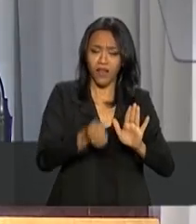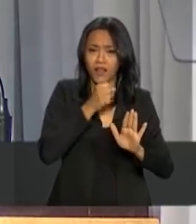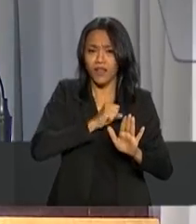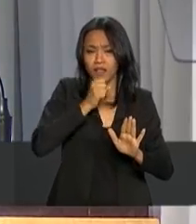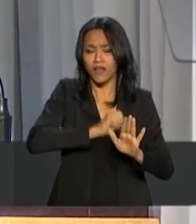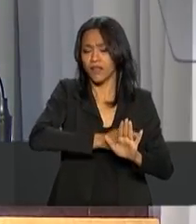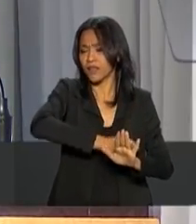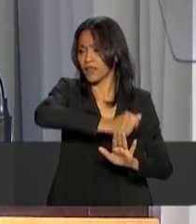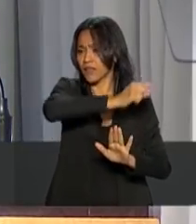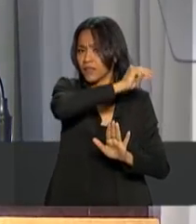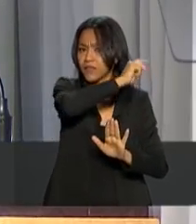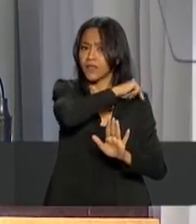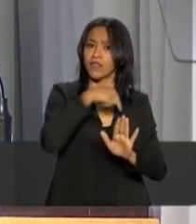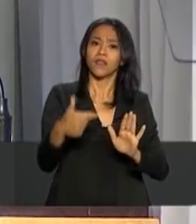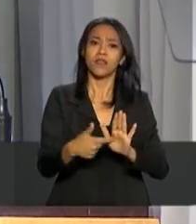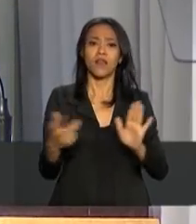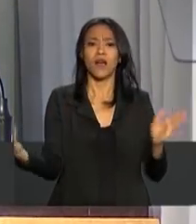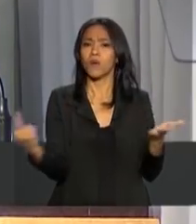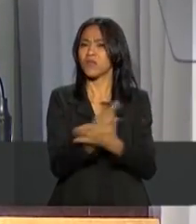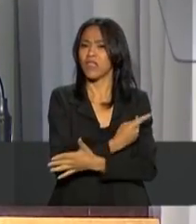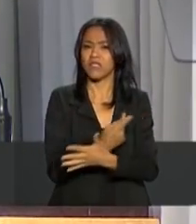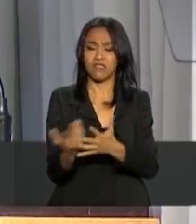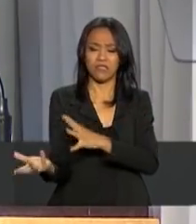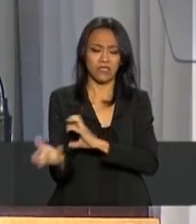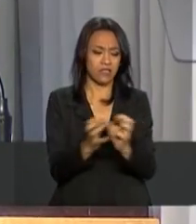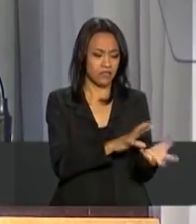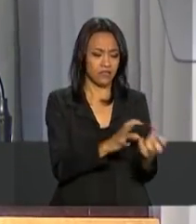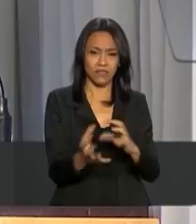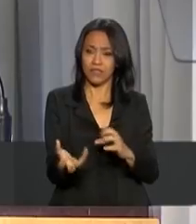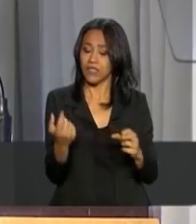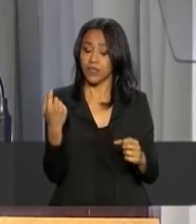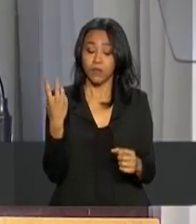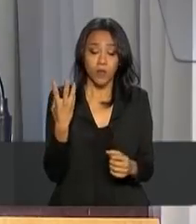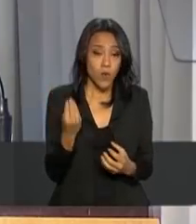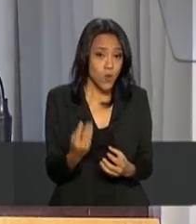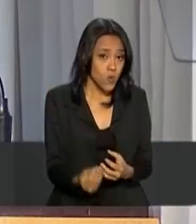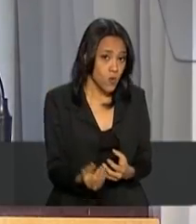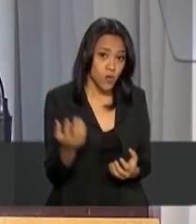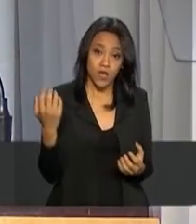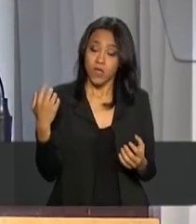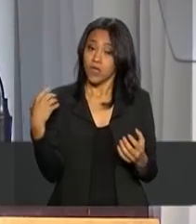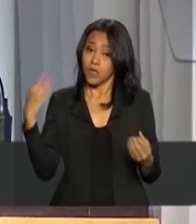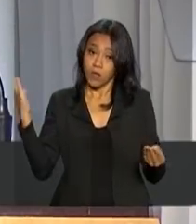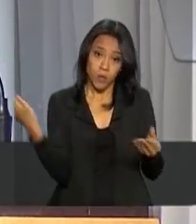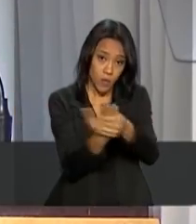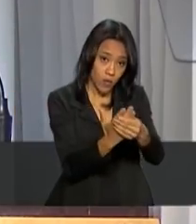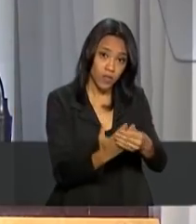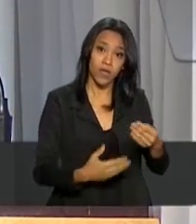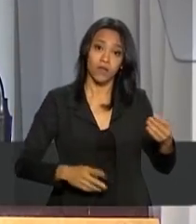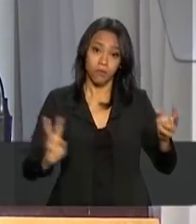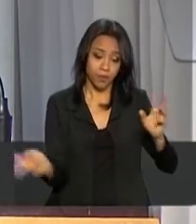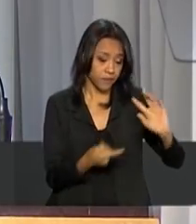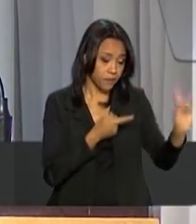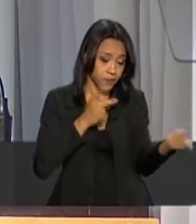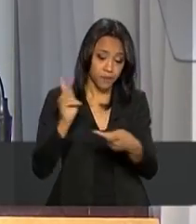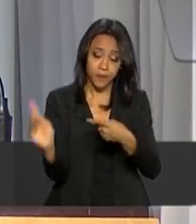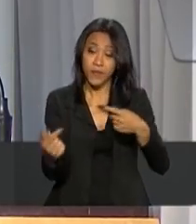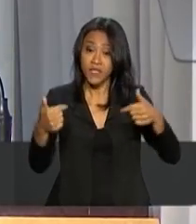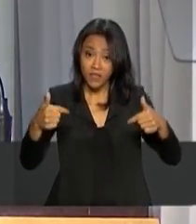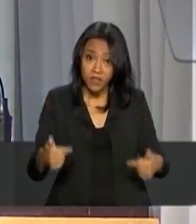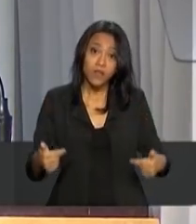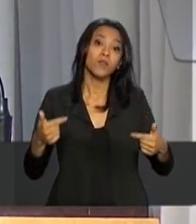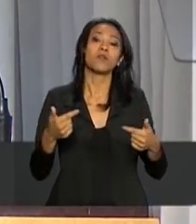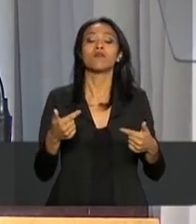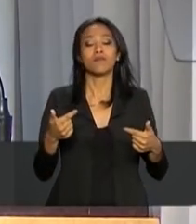geradora dos maiores conflitos, e toda a litigiosidade trabalhista que se estabelecia entre empregado e empregador é prejudicial,